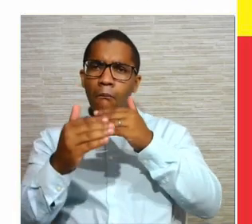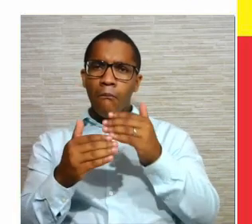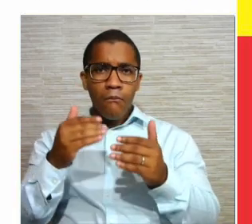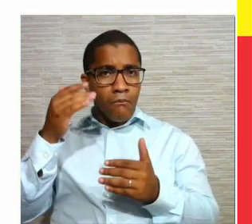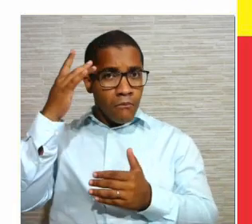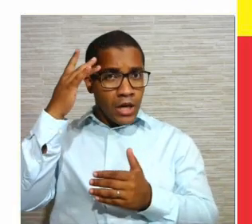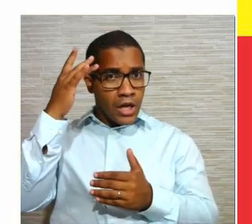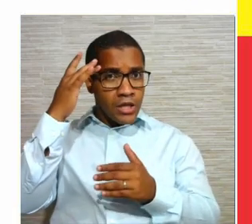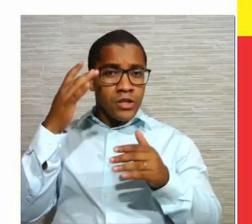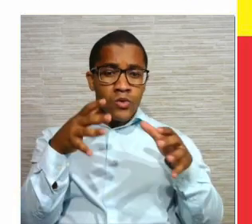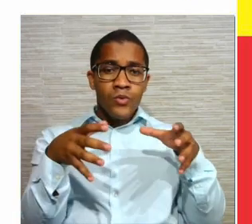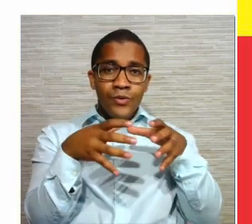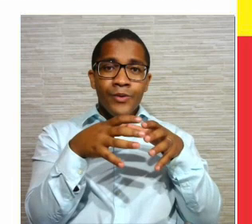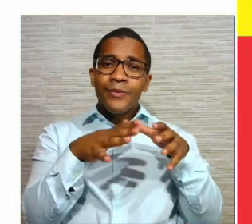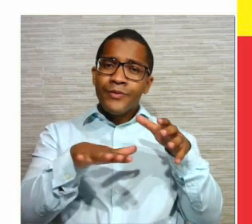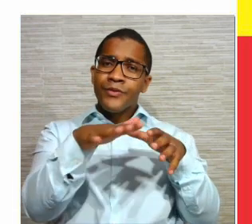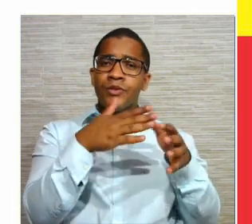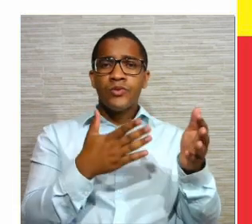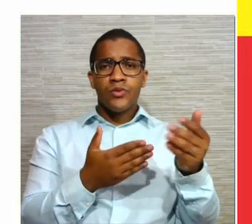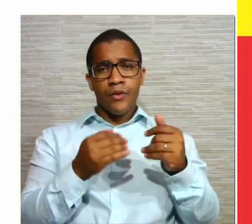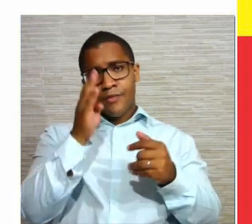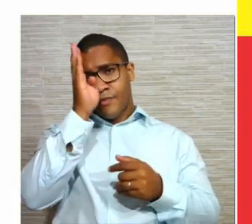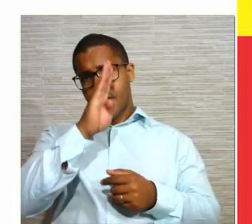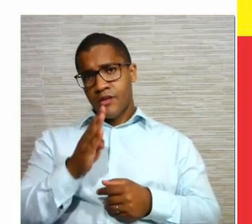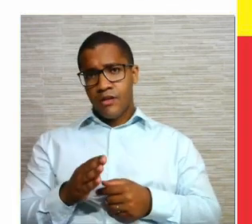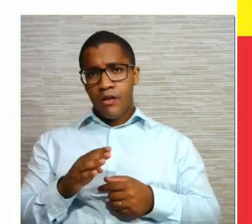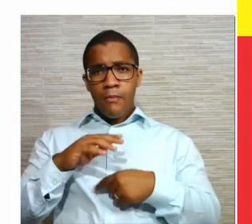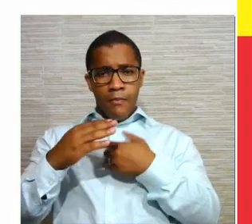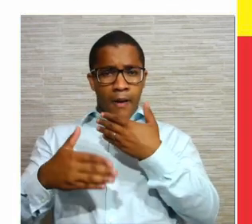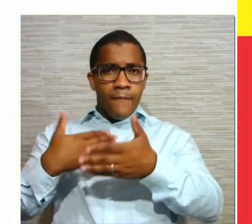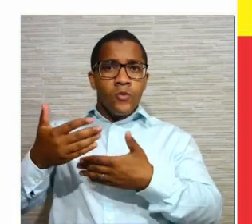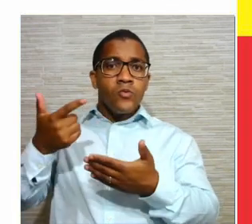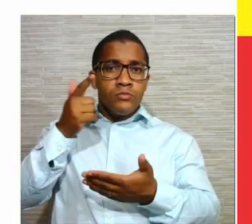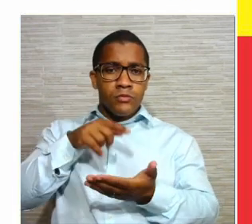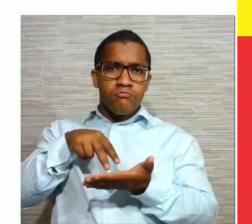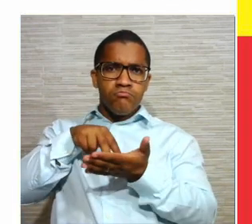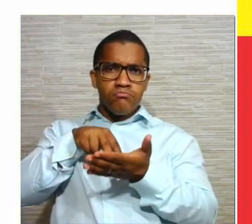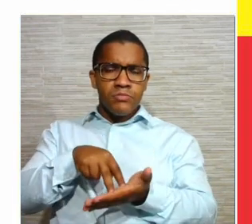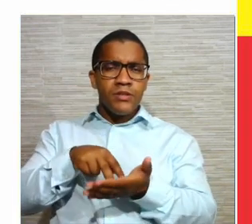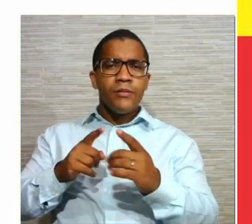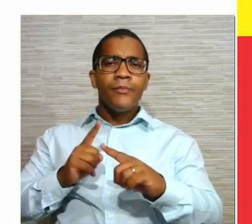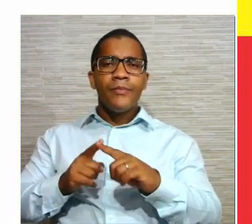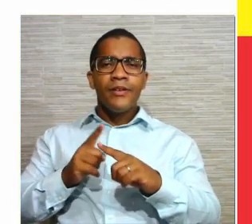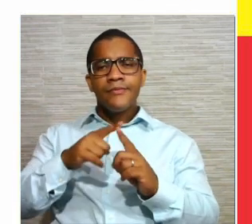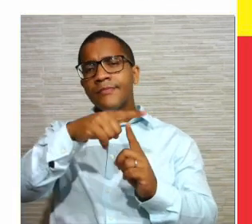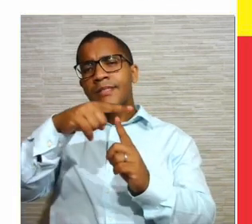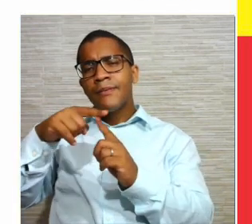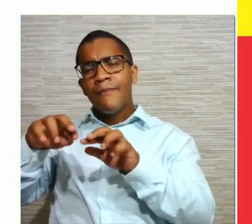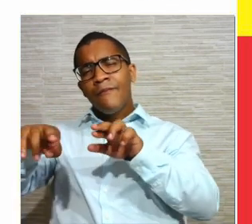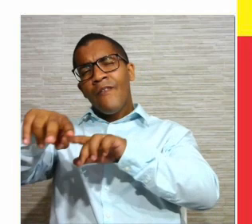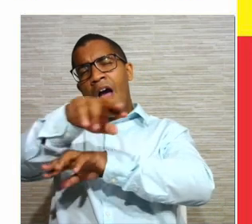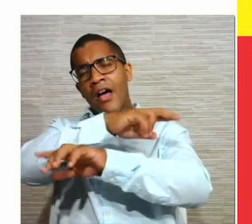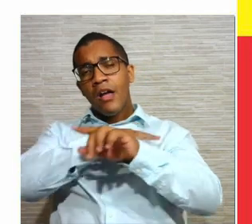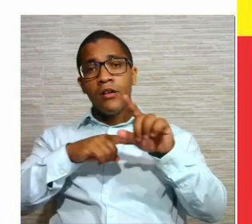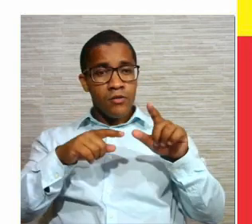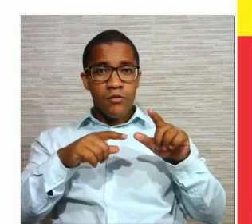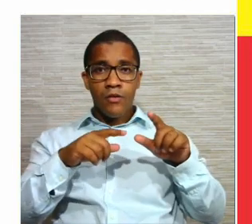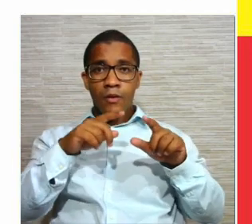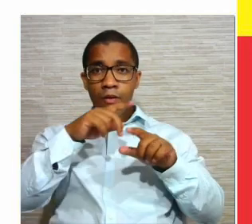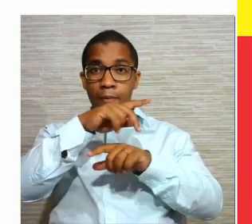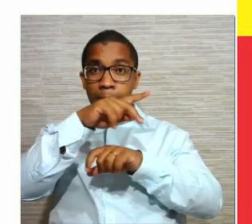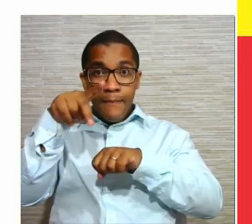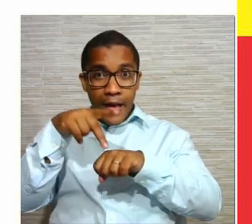uma grande parcela da juventude brasileira, firmando-se ao longo da década com diferentes estilos em diversas partes do